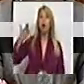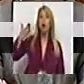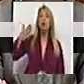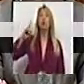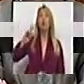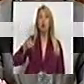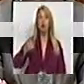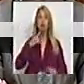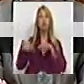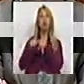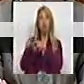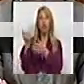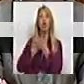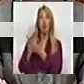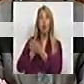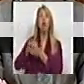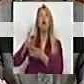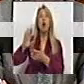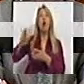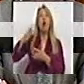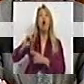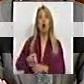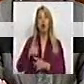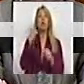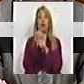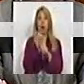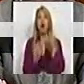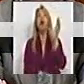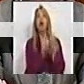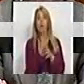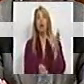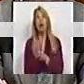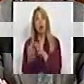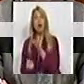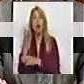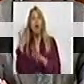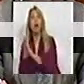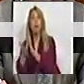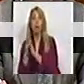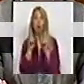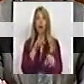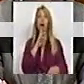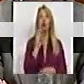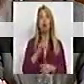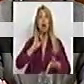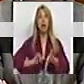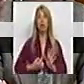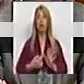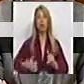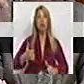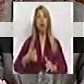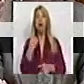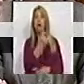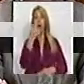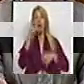política económica a criação de emprego, de emprego, de emprego, porque essa é a resposta essencial que aguarda cada desempregado. Uma